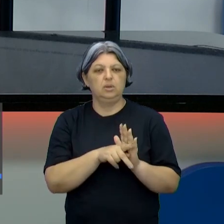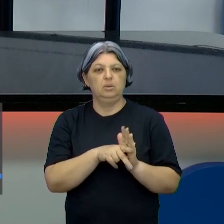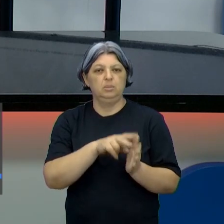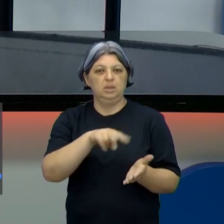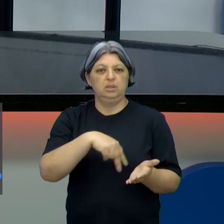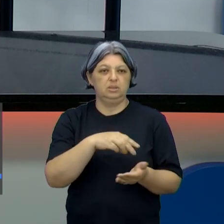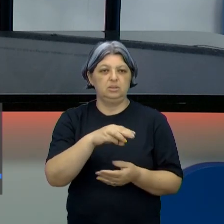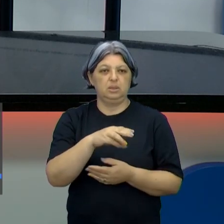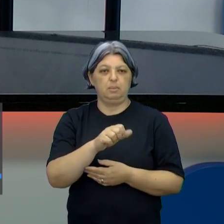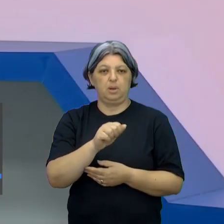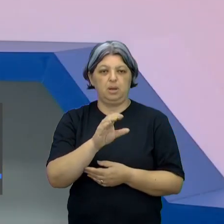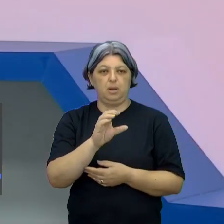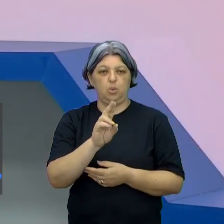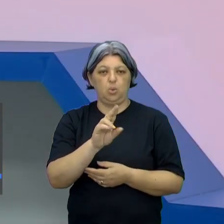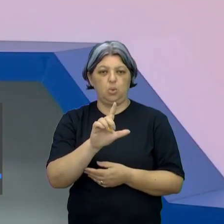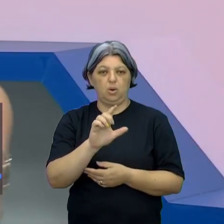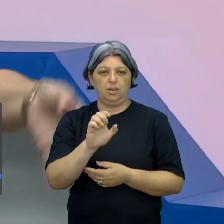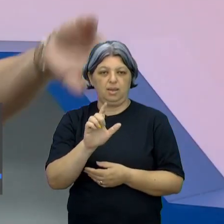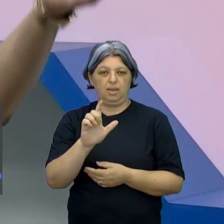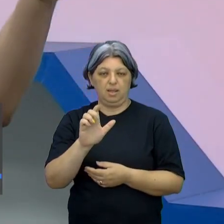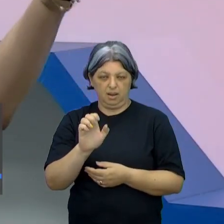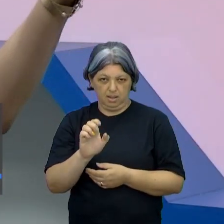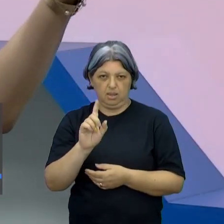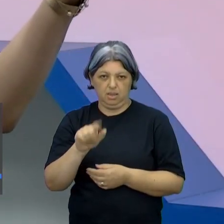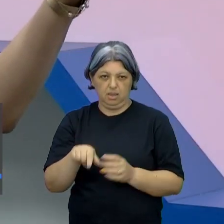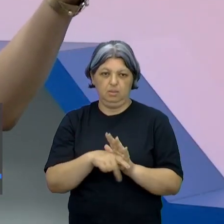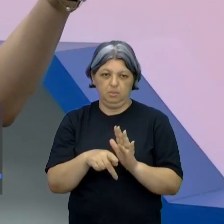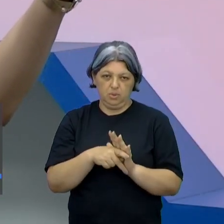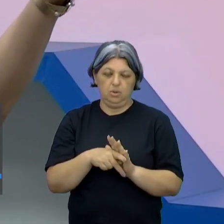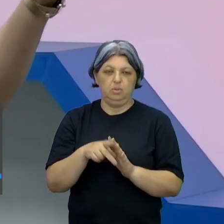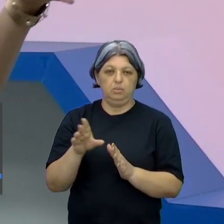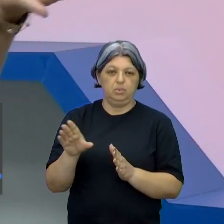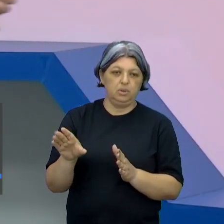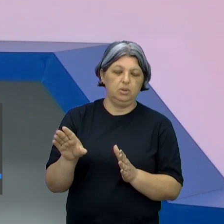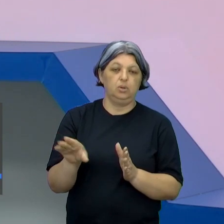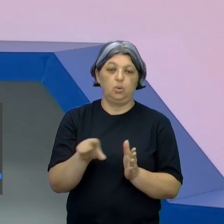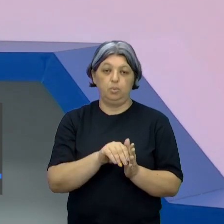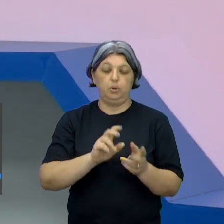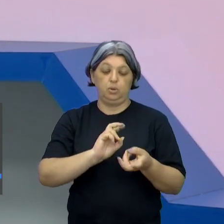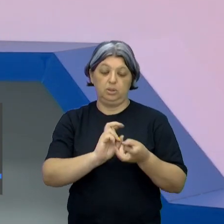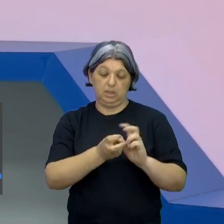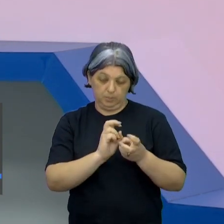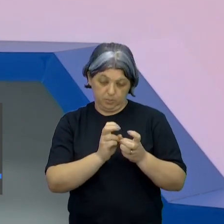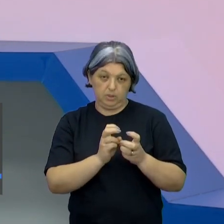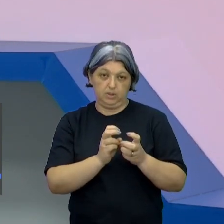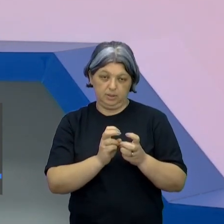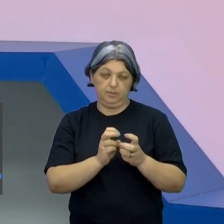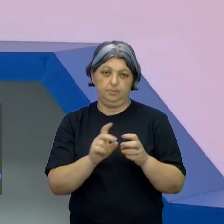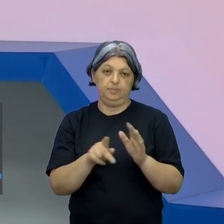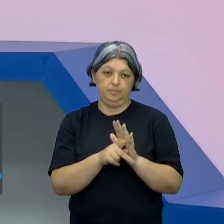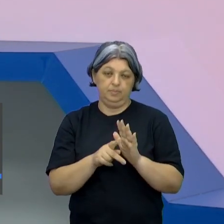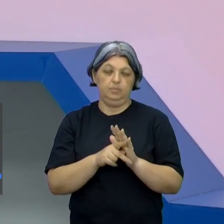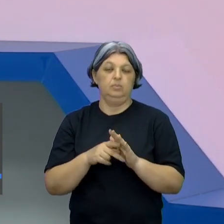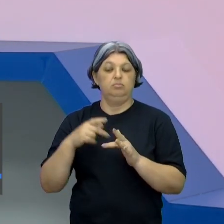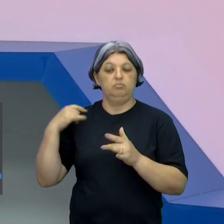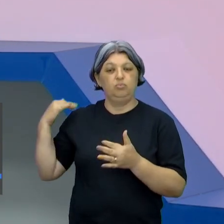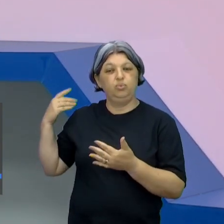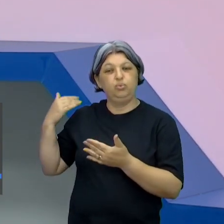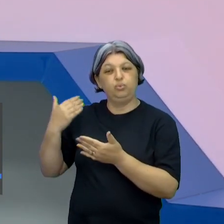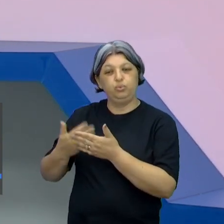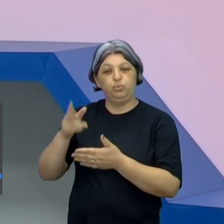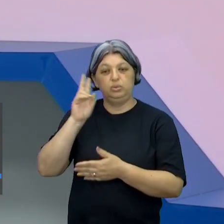uma manifestação cultural advinda da capoeira e que acaba indo para toda uma questão